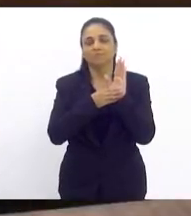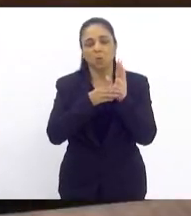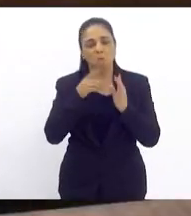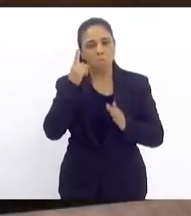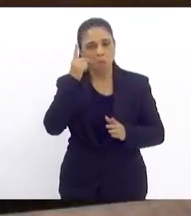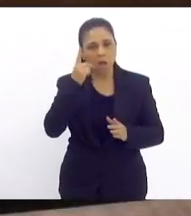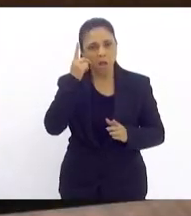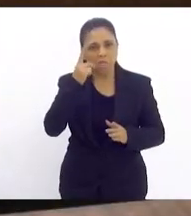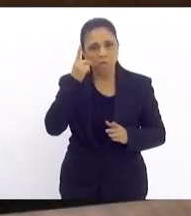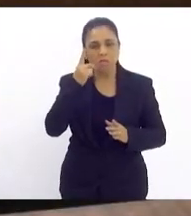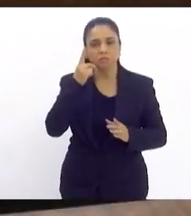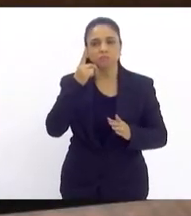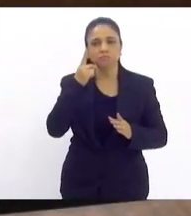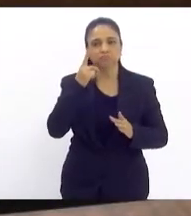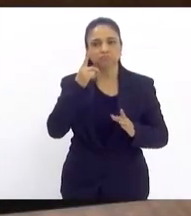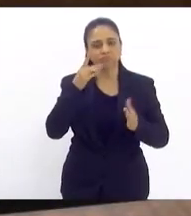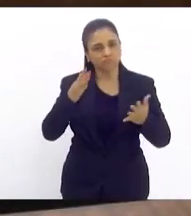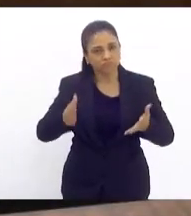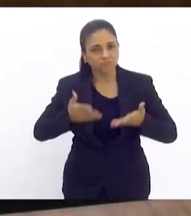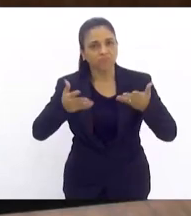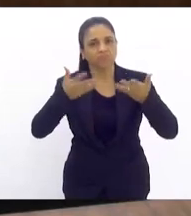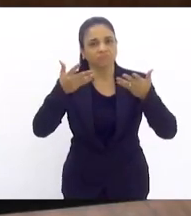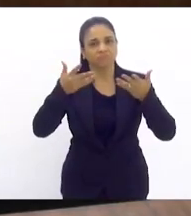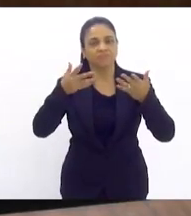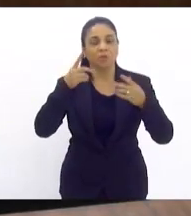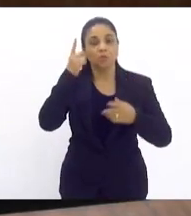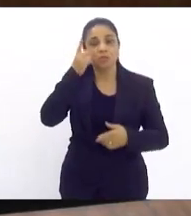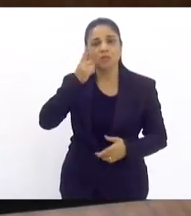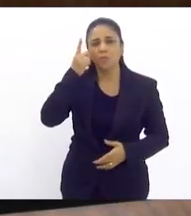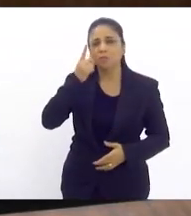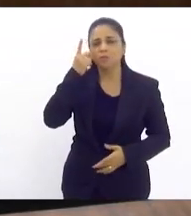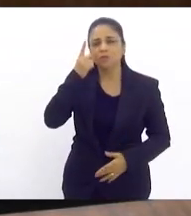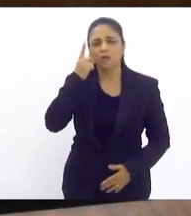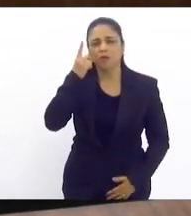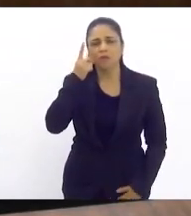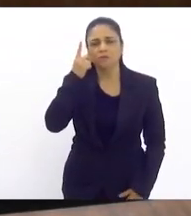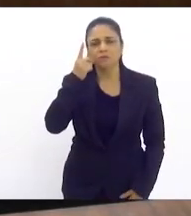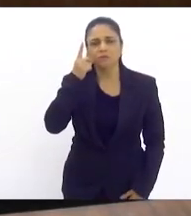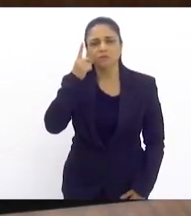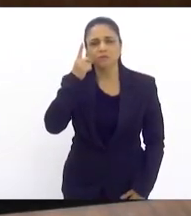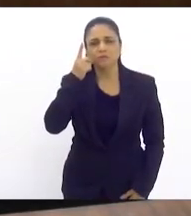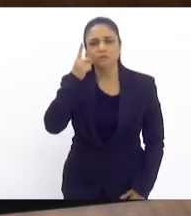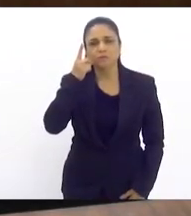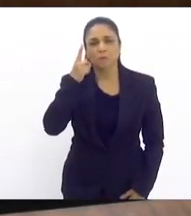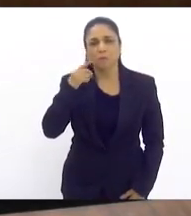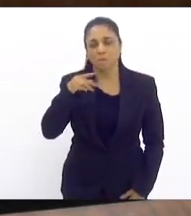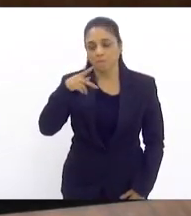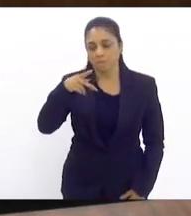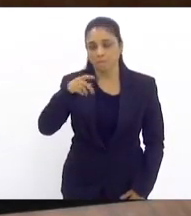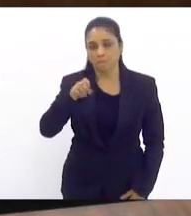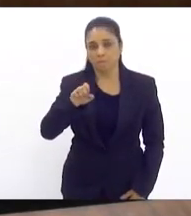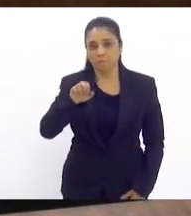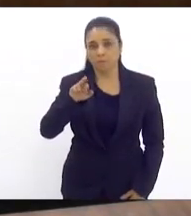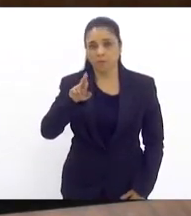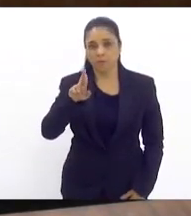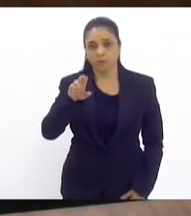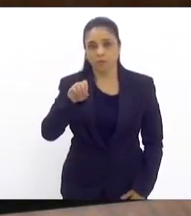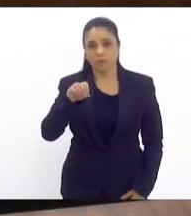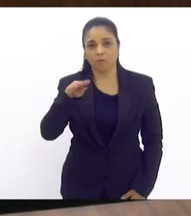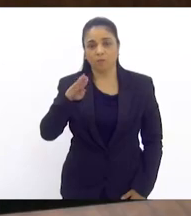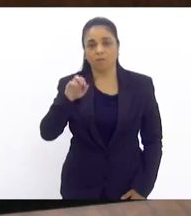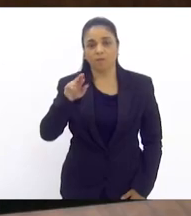esse Parlamento aliás de vossa excelência do deputado Pedro brasão que eu não sei se encontra